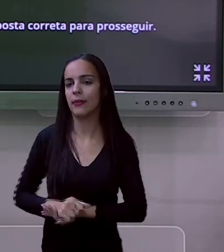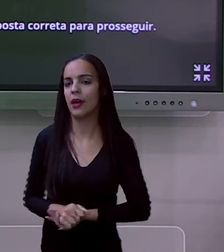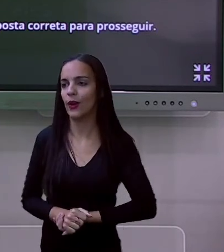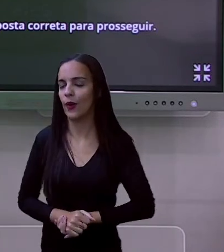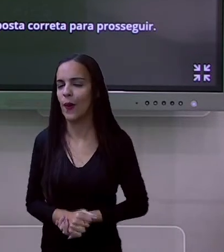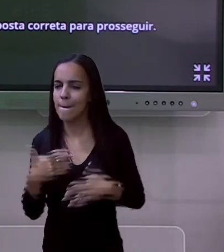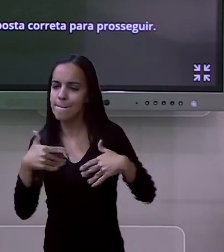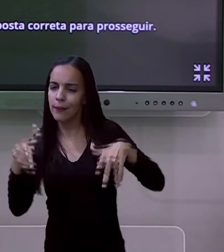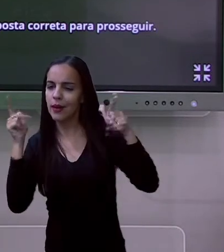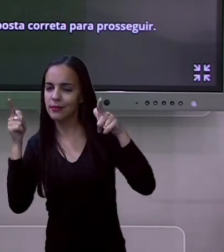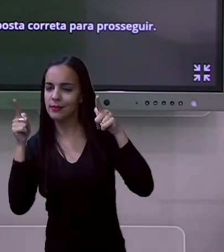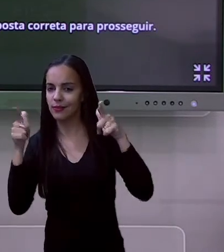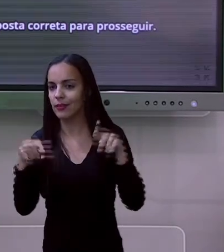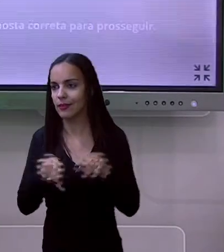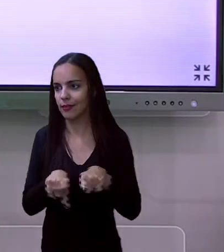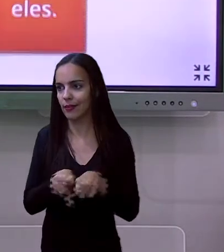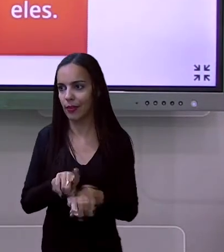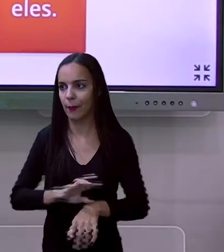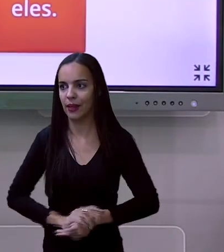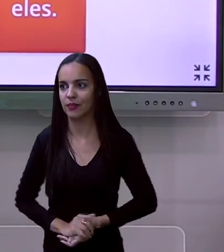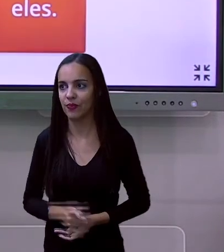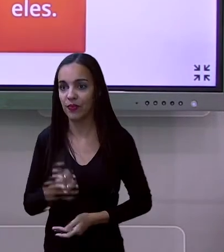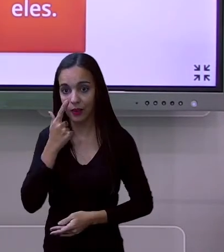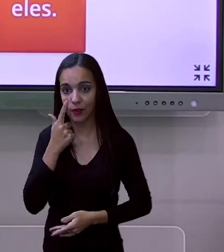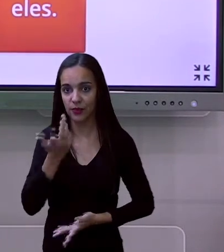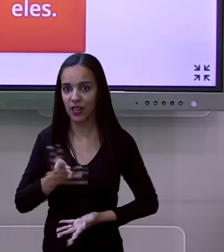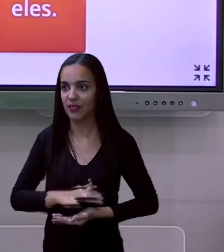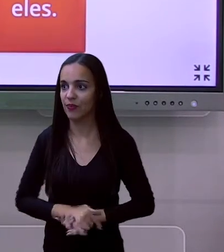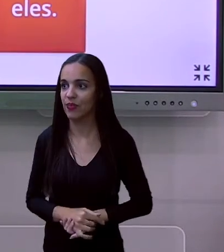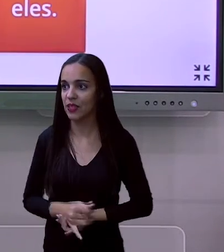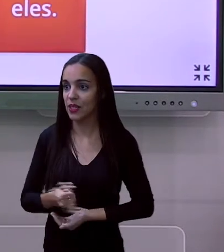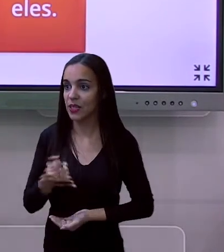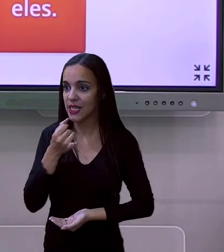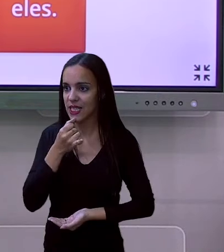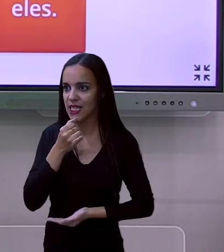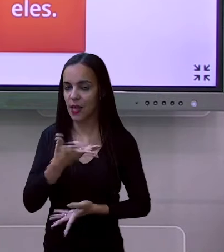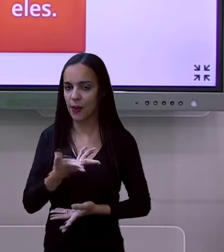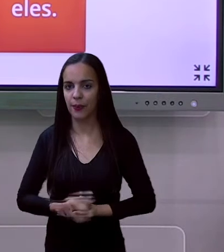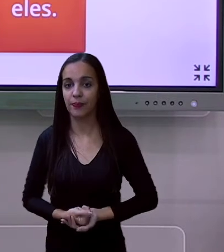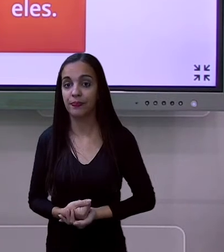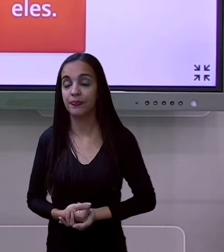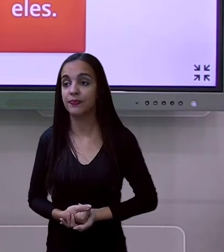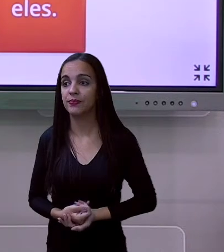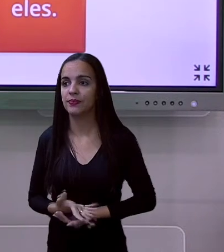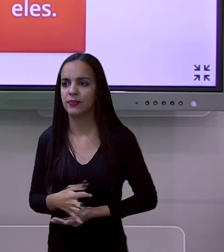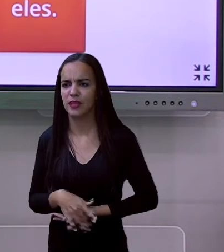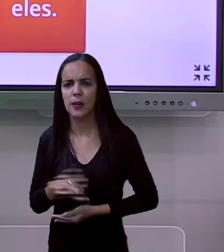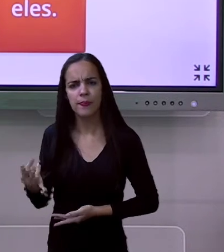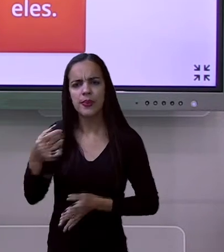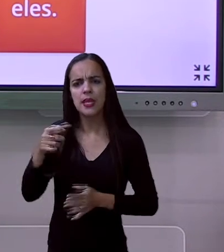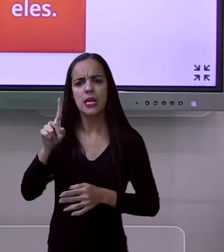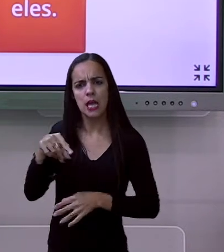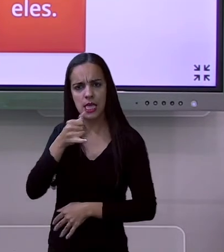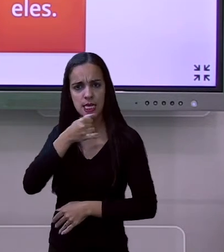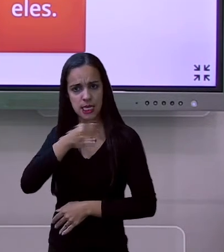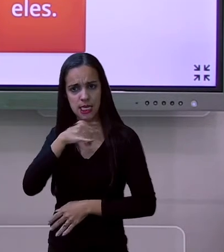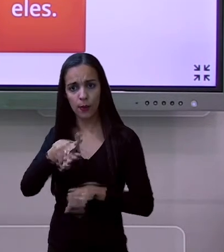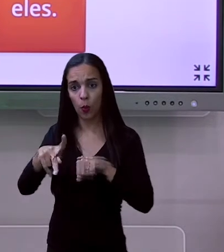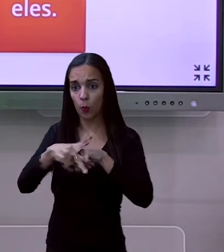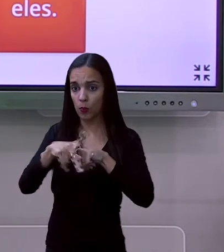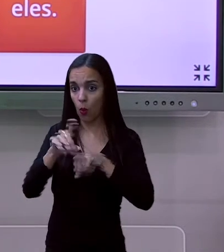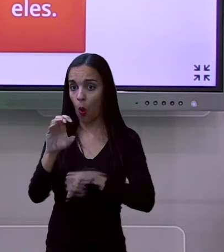Vamos lá. Clicar para começar. E a pergunta é... São exemplos de